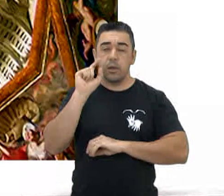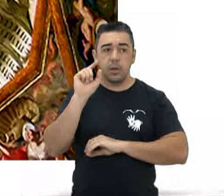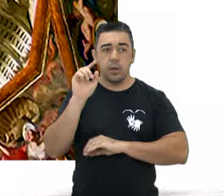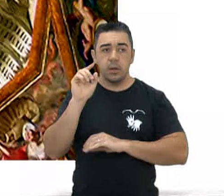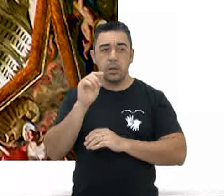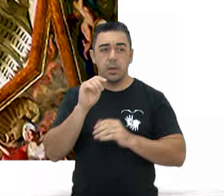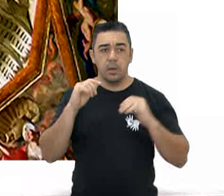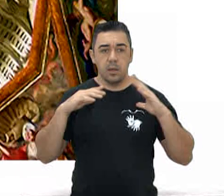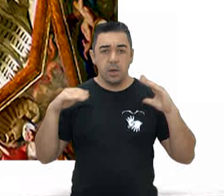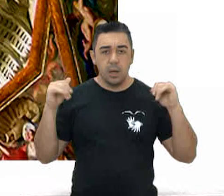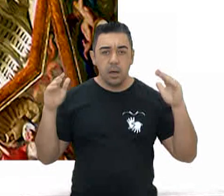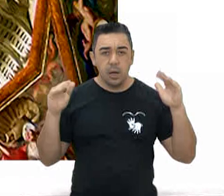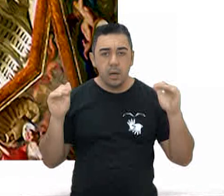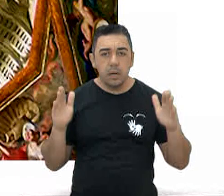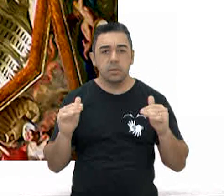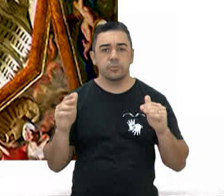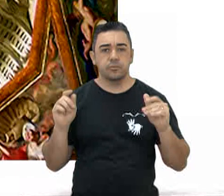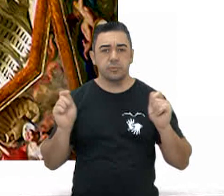anjos